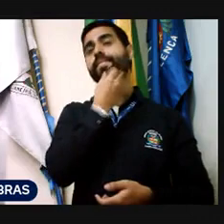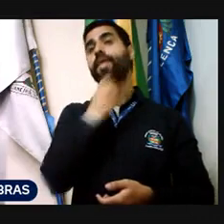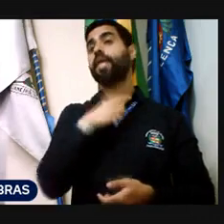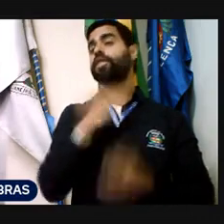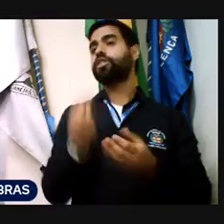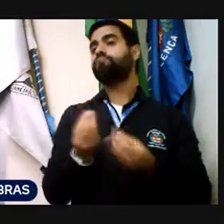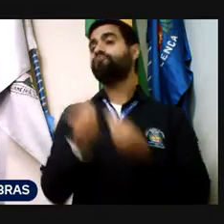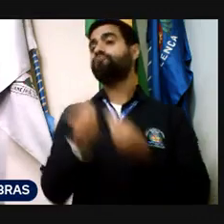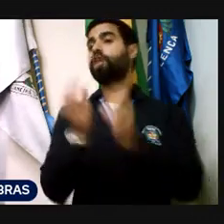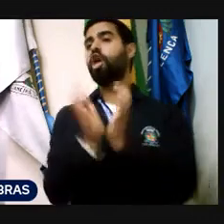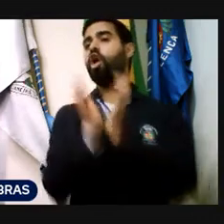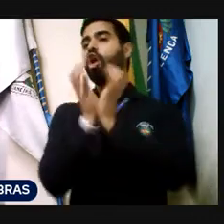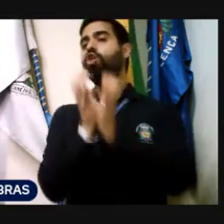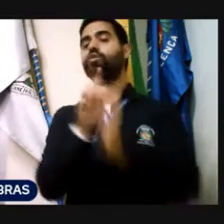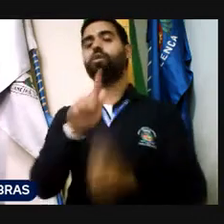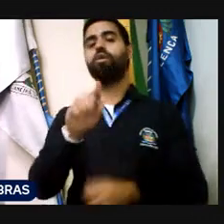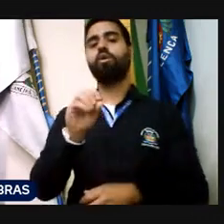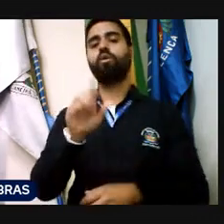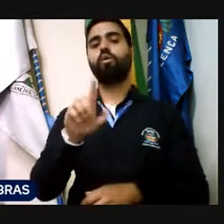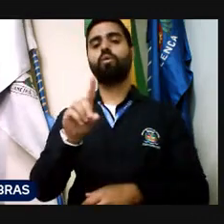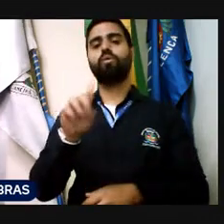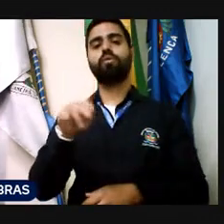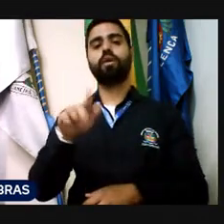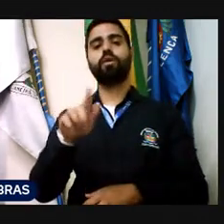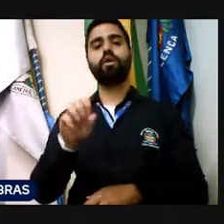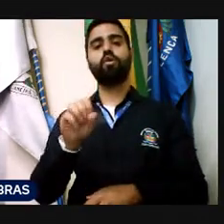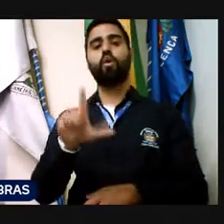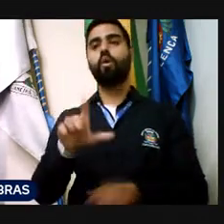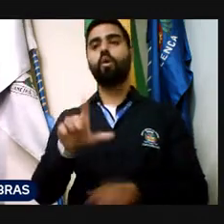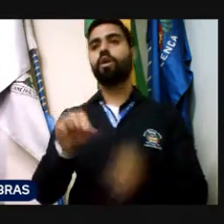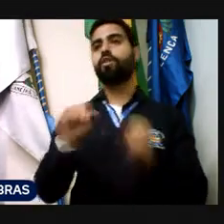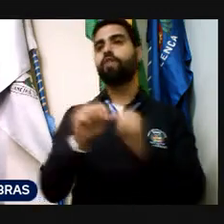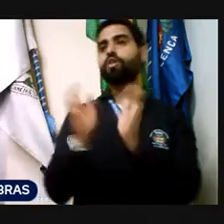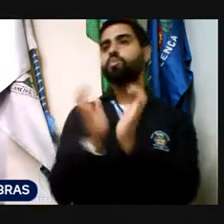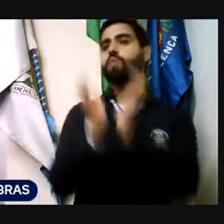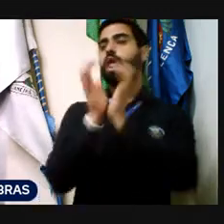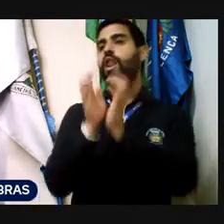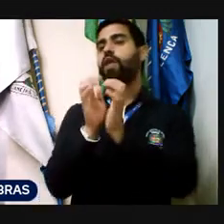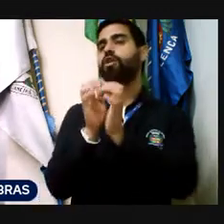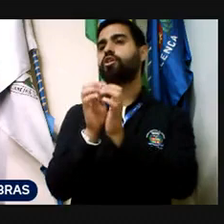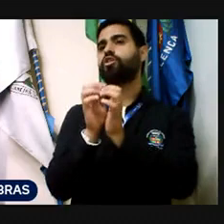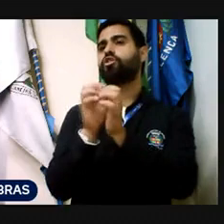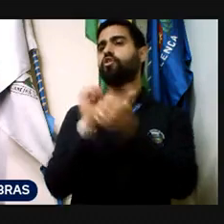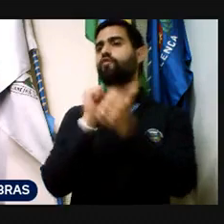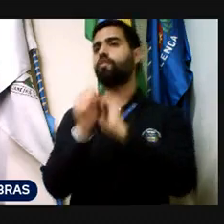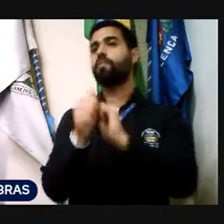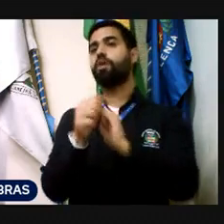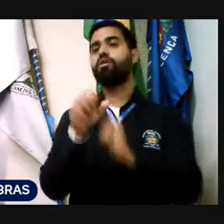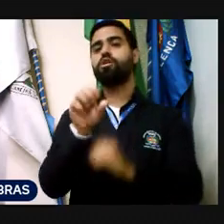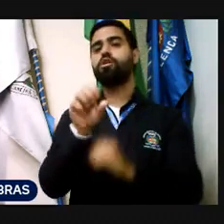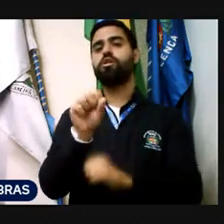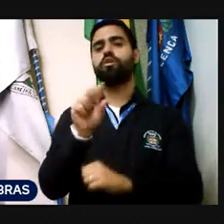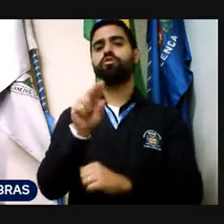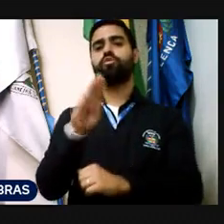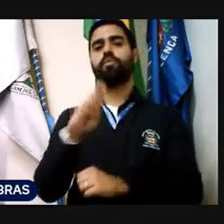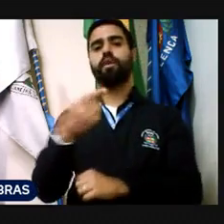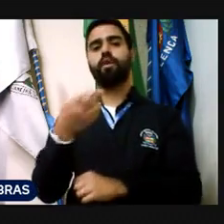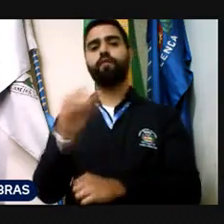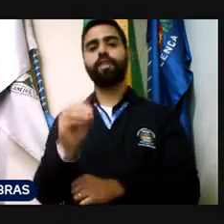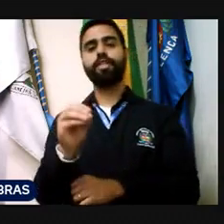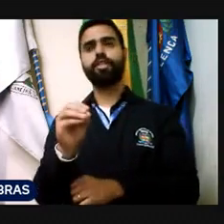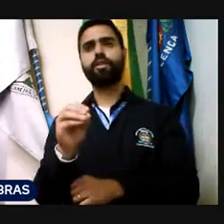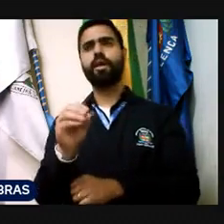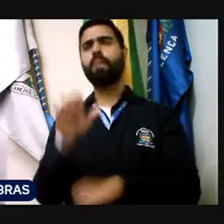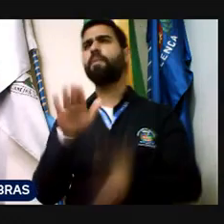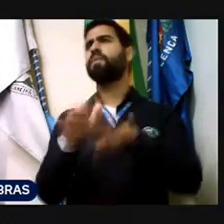Goal, onde nós realizamos uma competição do Campeonato de Futebol Society Sub-20. Há 19 anos